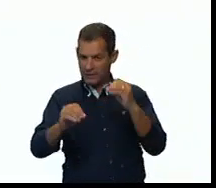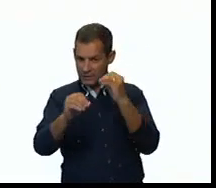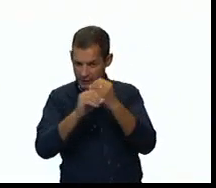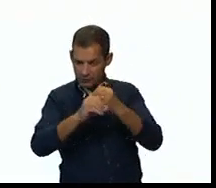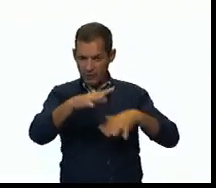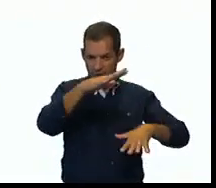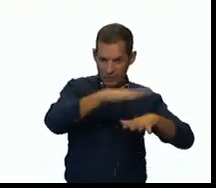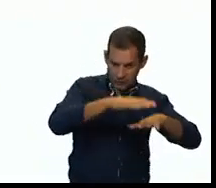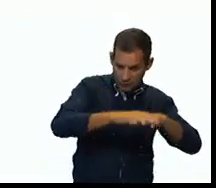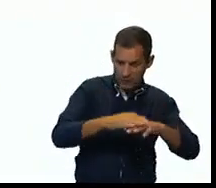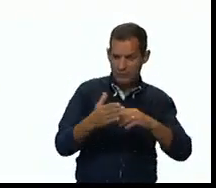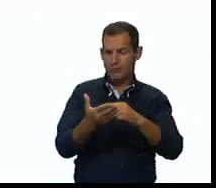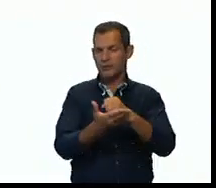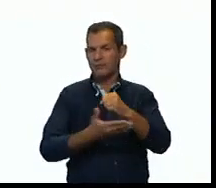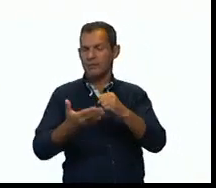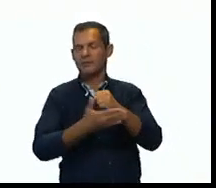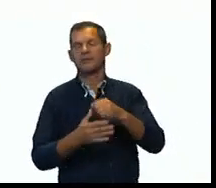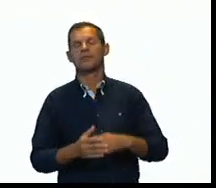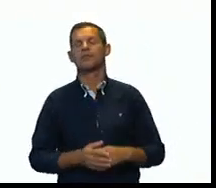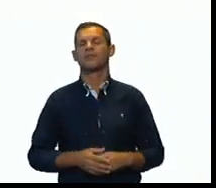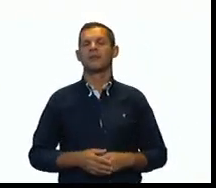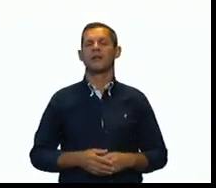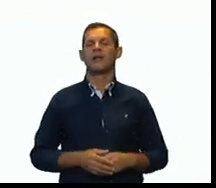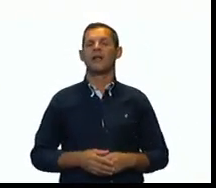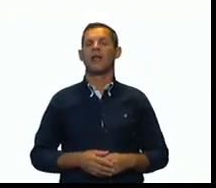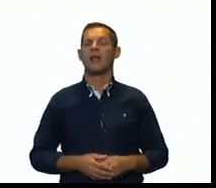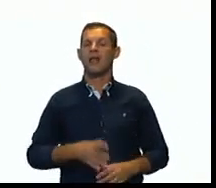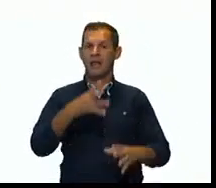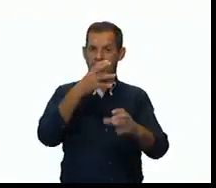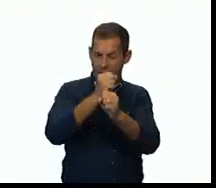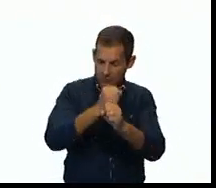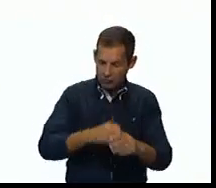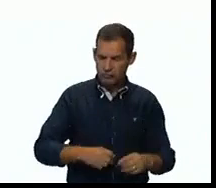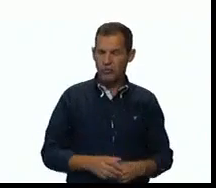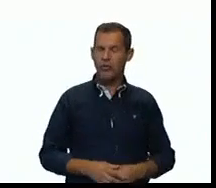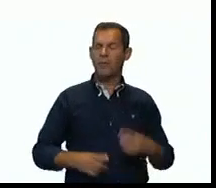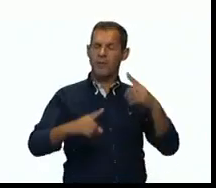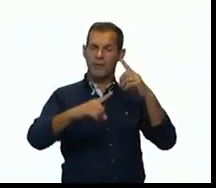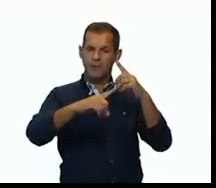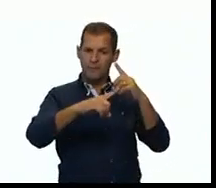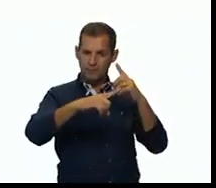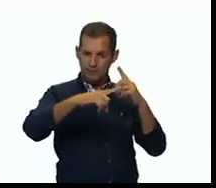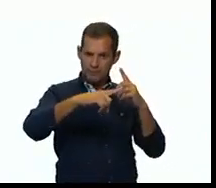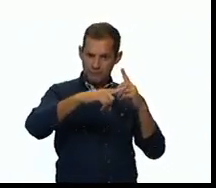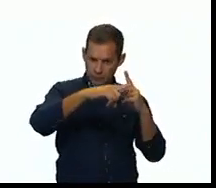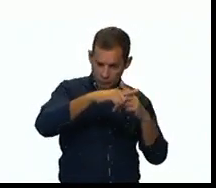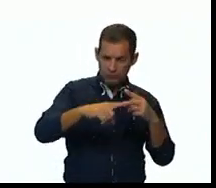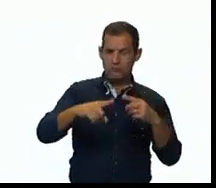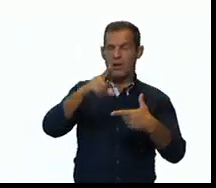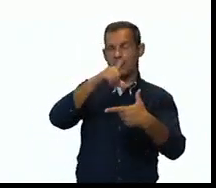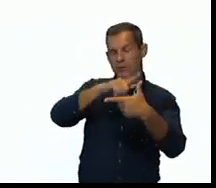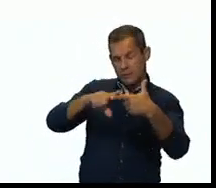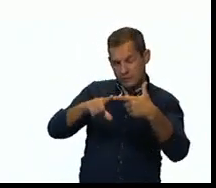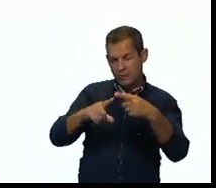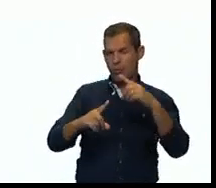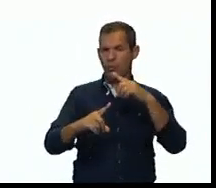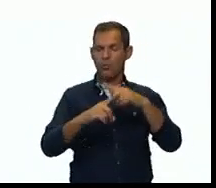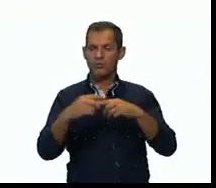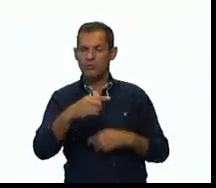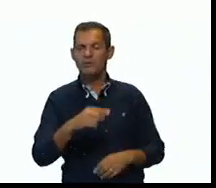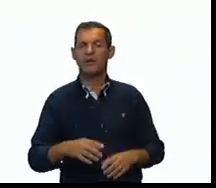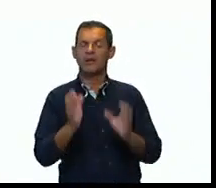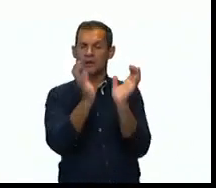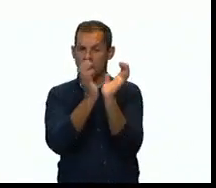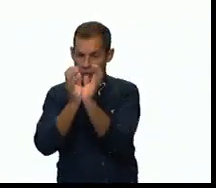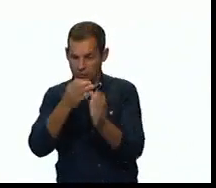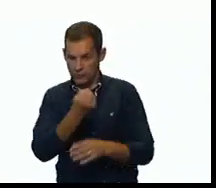operações matemáticas básicas. Adição, subtração, multiplicação, divisão e radiciação, no